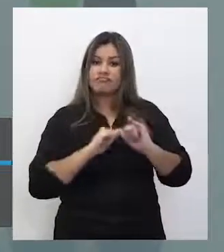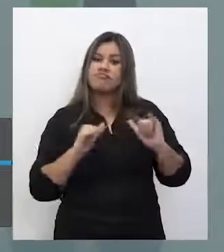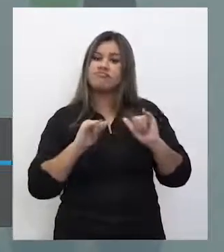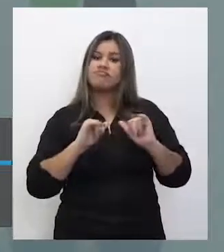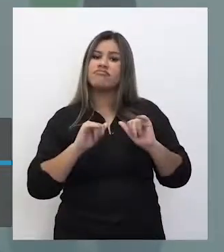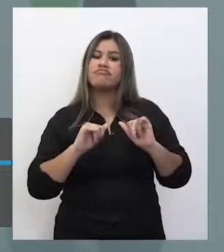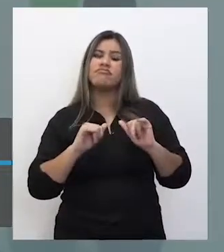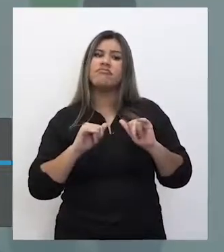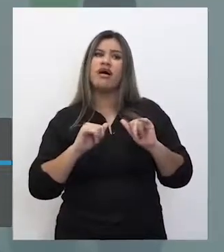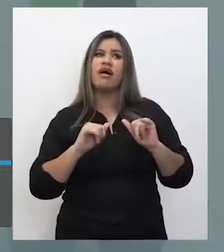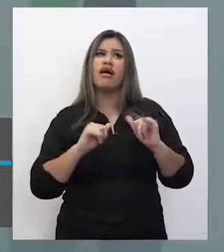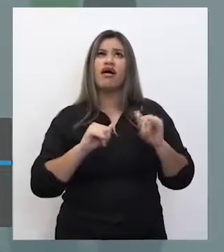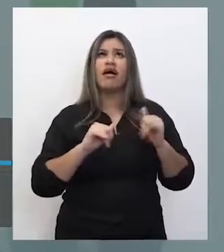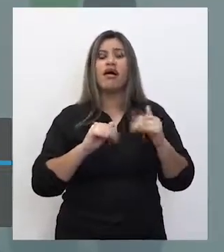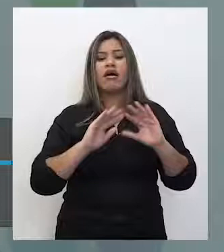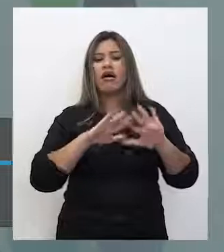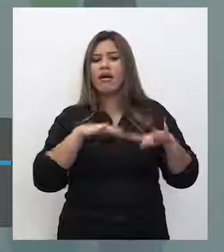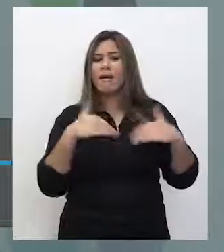as próprias...